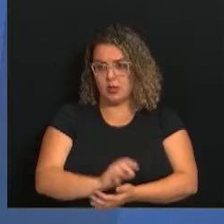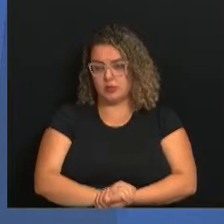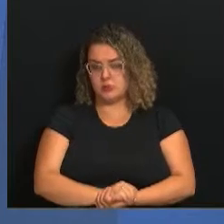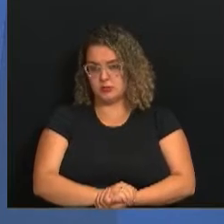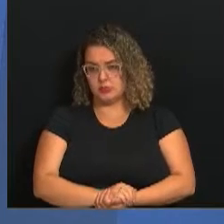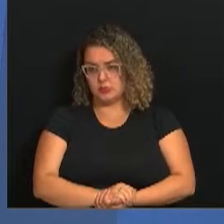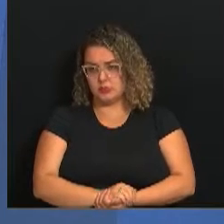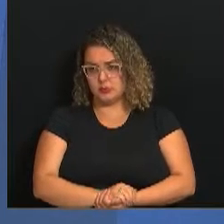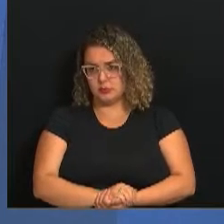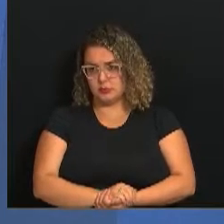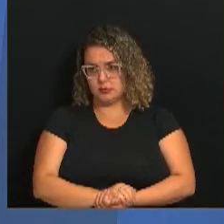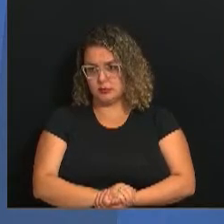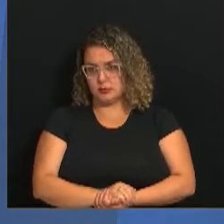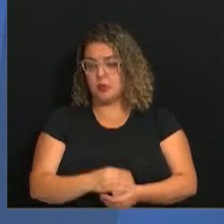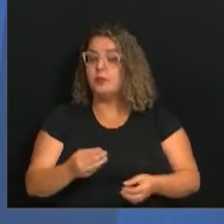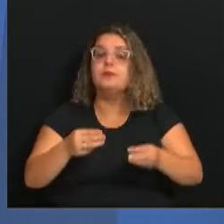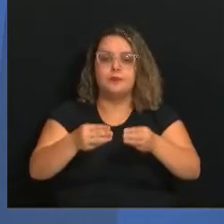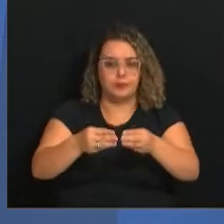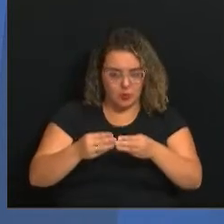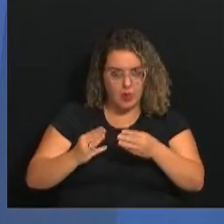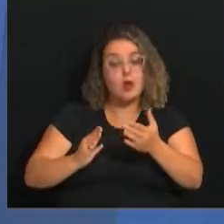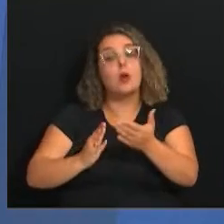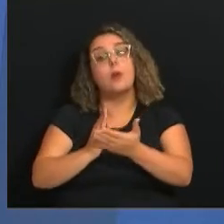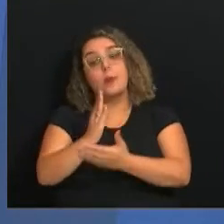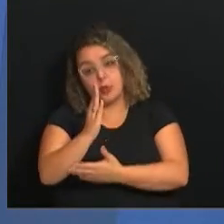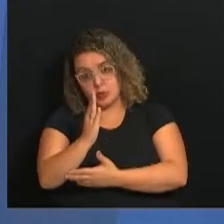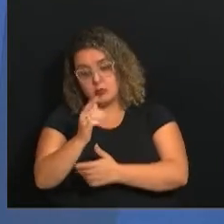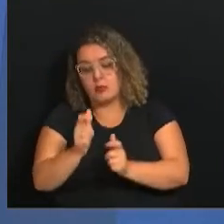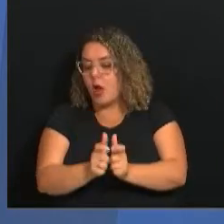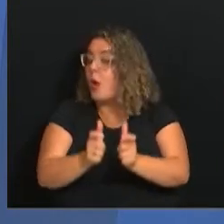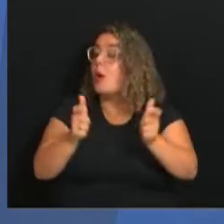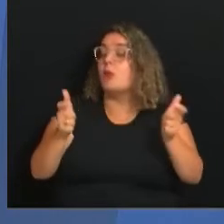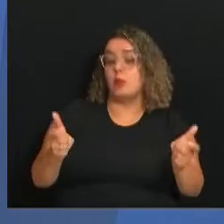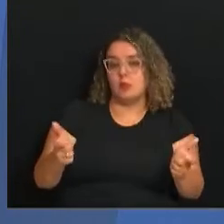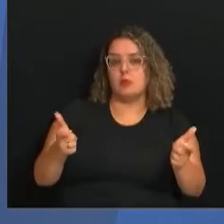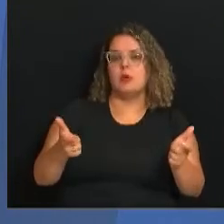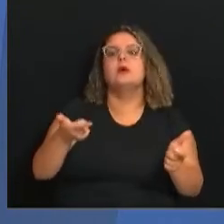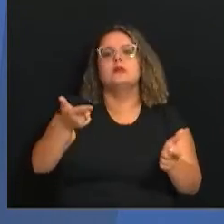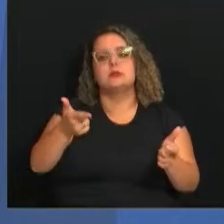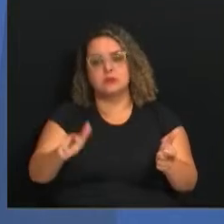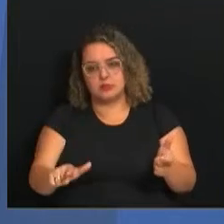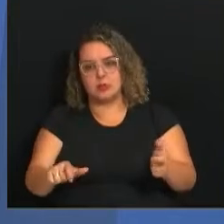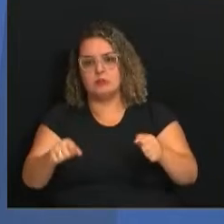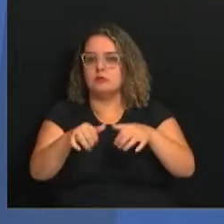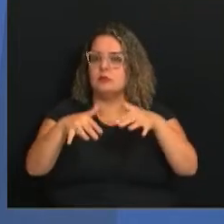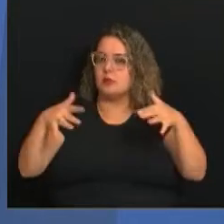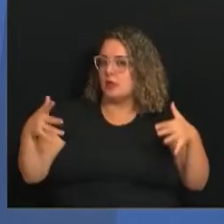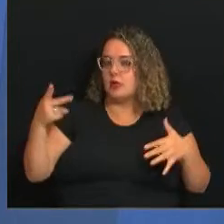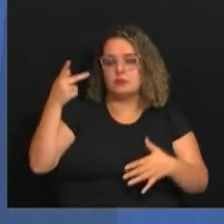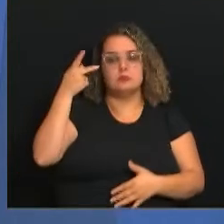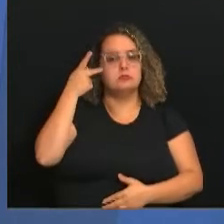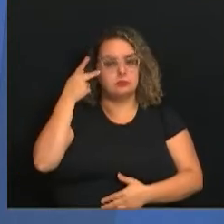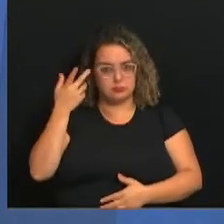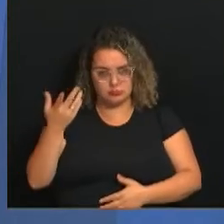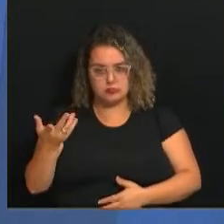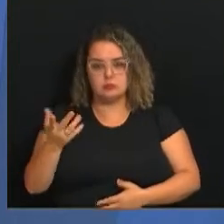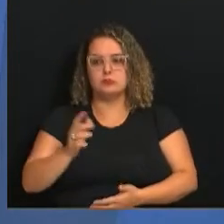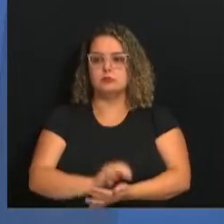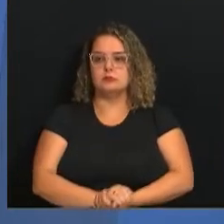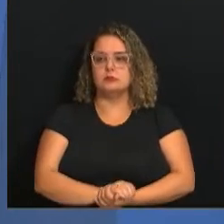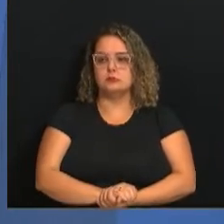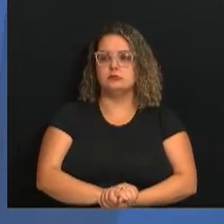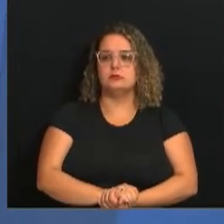também aposentados, e também com posições ideológicas contrárias à minha, posições políticas contrárias, e eu não